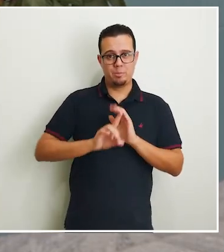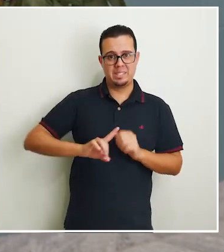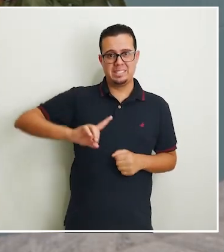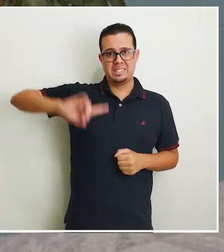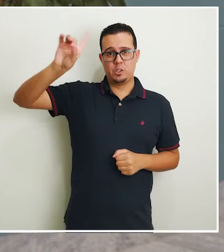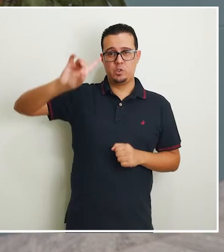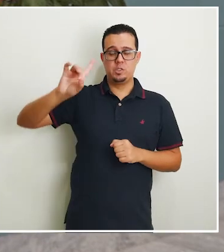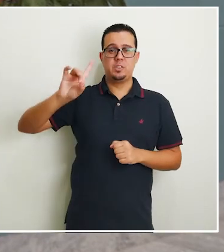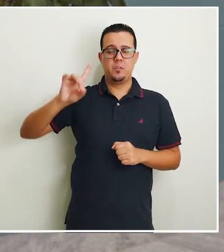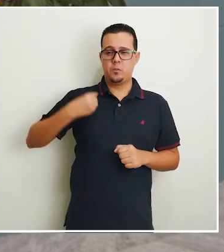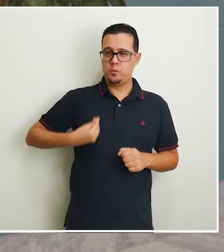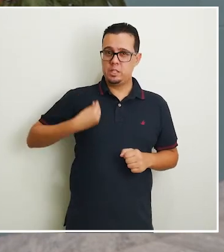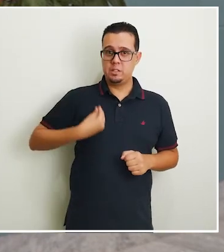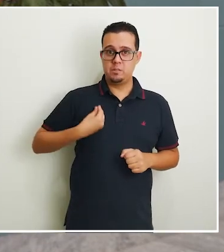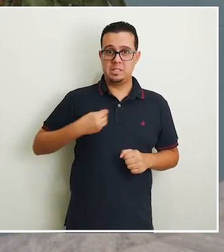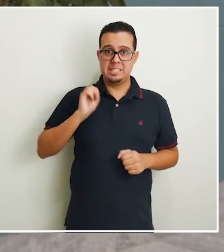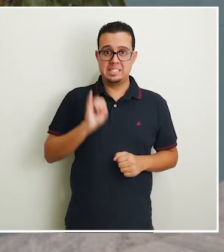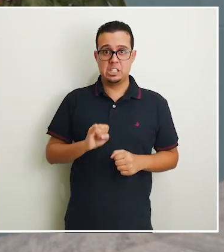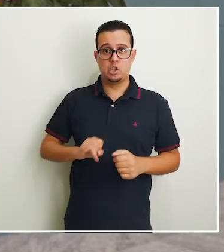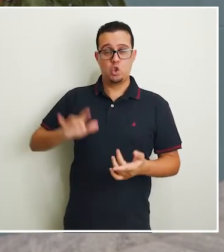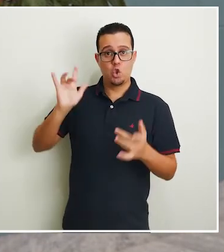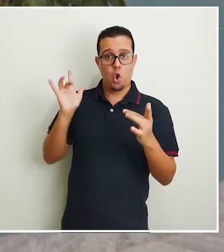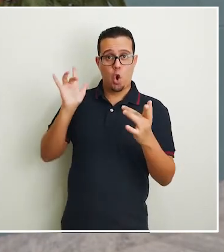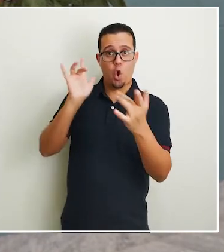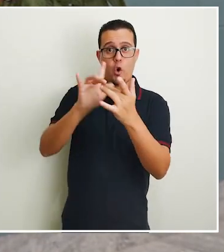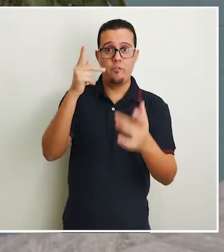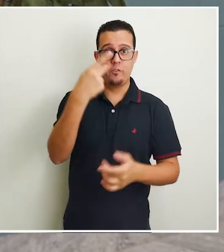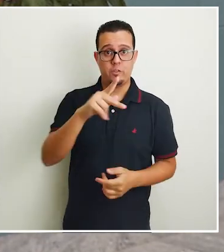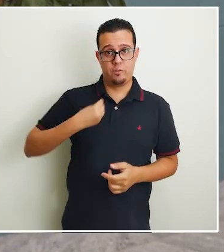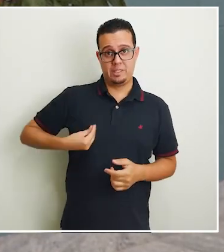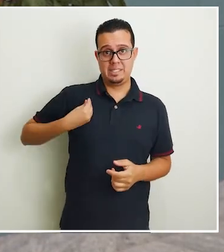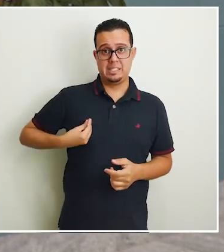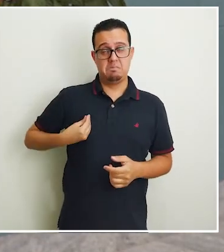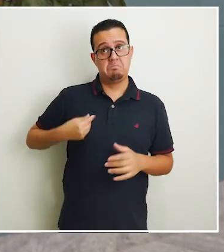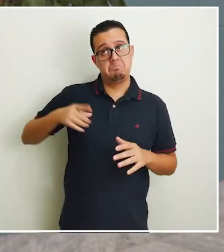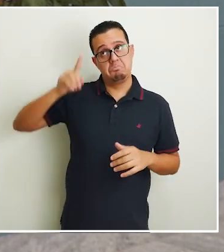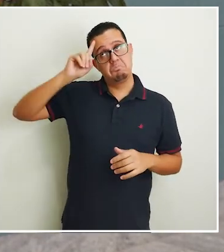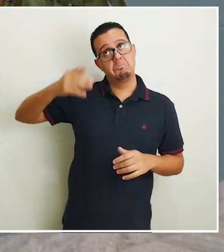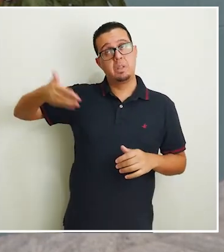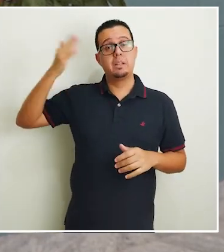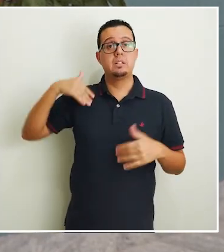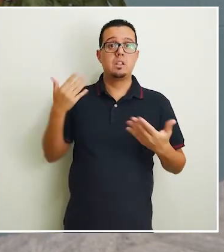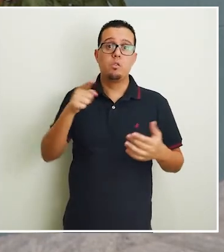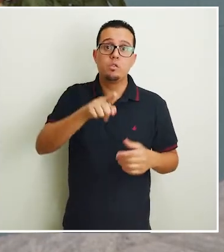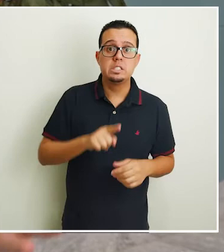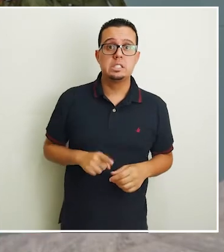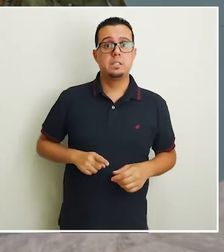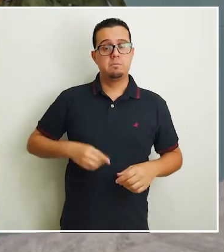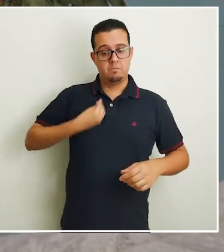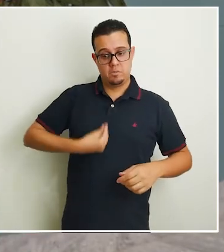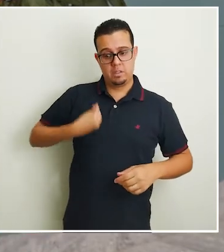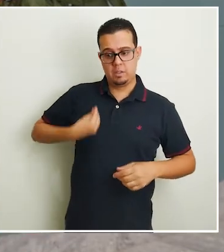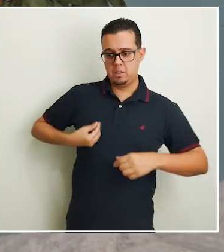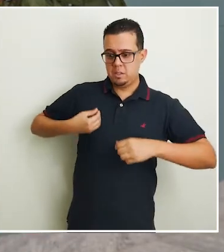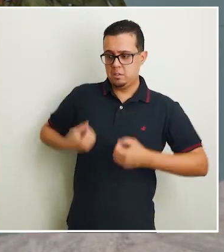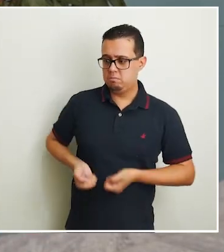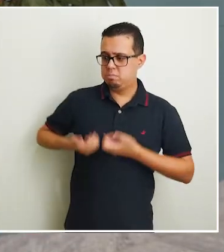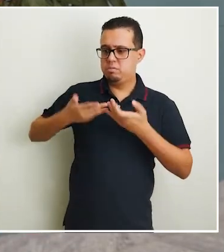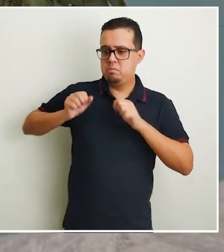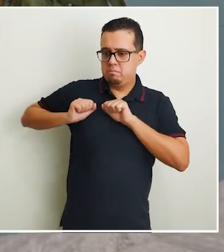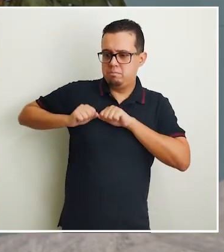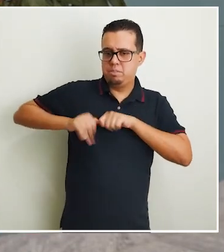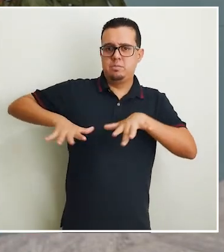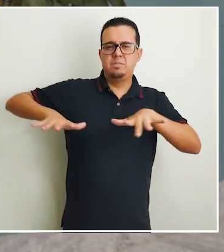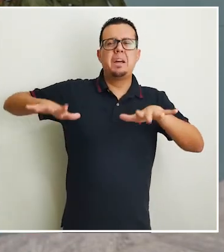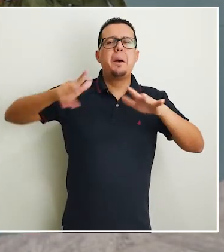verbo vivo de Deus, se ele tocou a sua vida algum dia, o seu viver tende a reverberar Jesus em tudo que